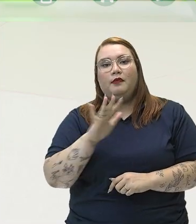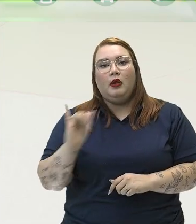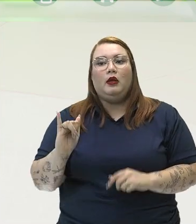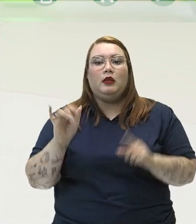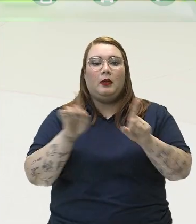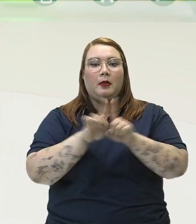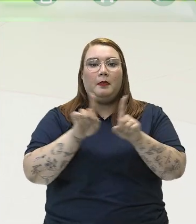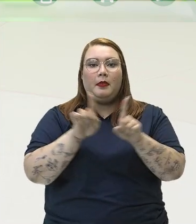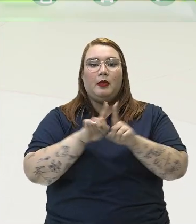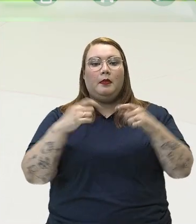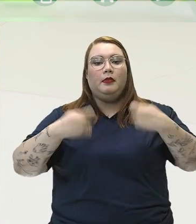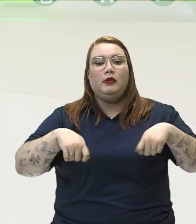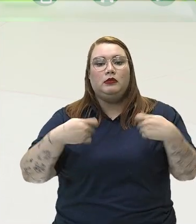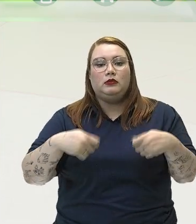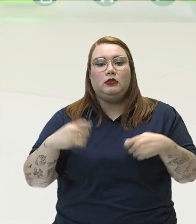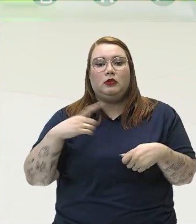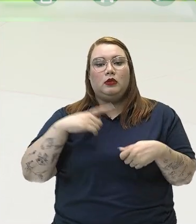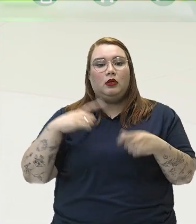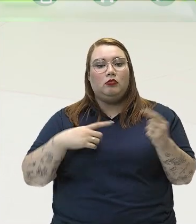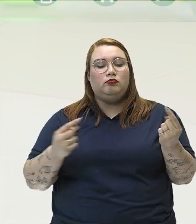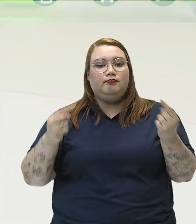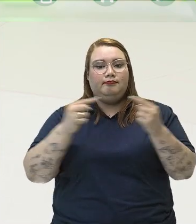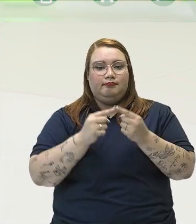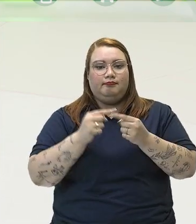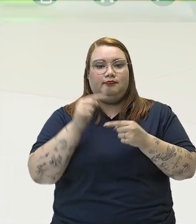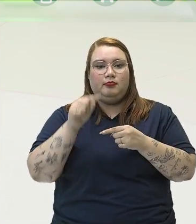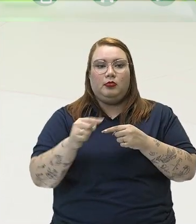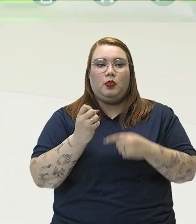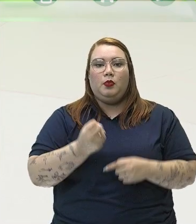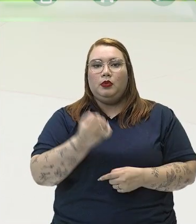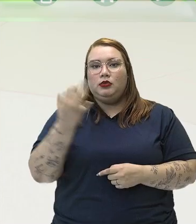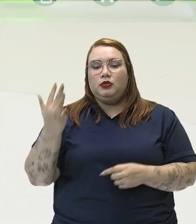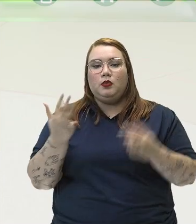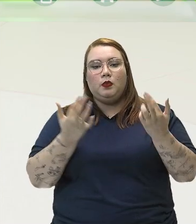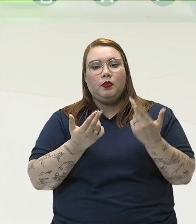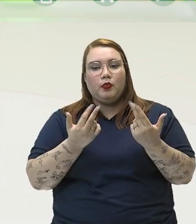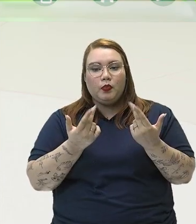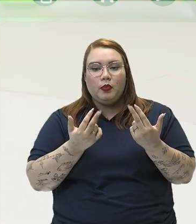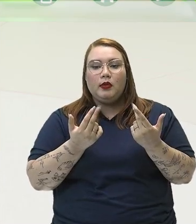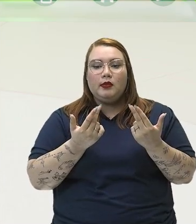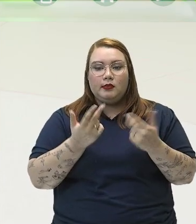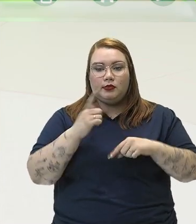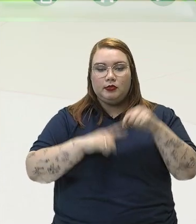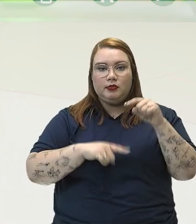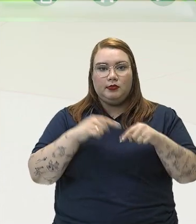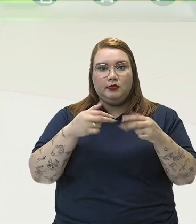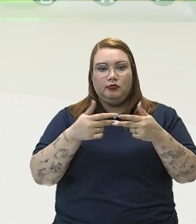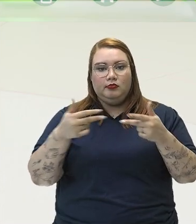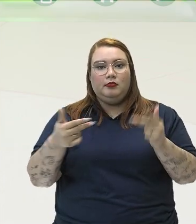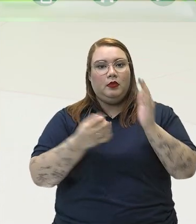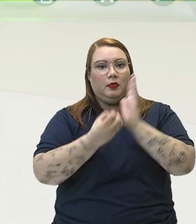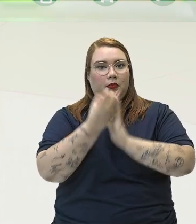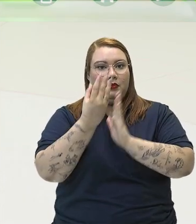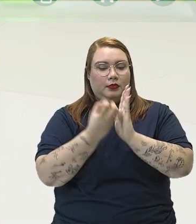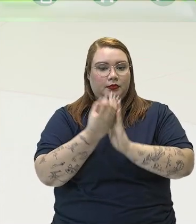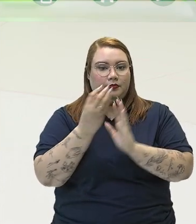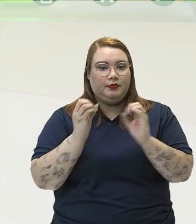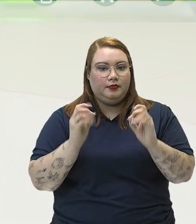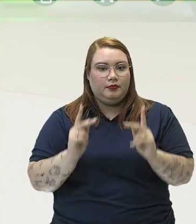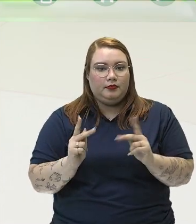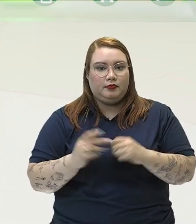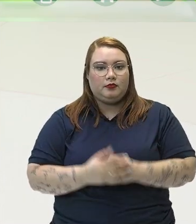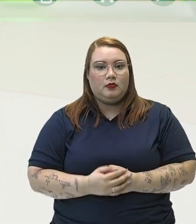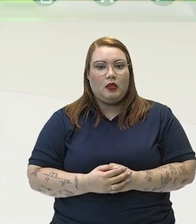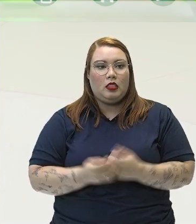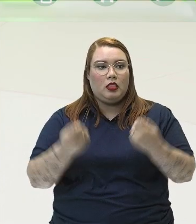também dar o devido fim para essa mesma quantidade de material que foi produzido. Não é preciso